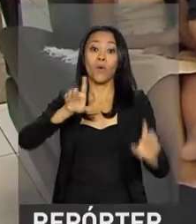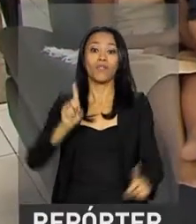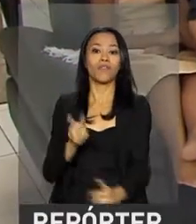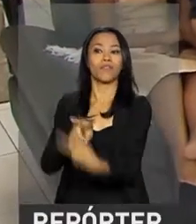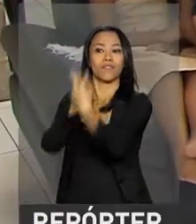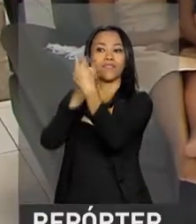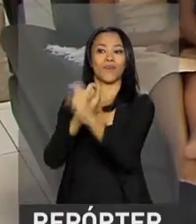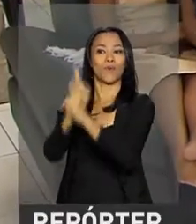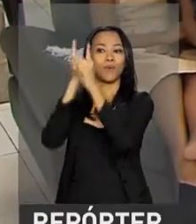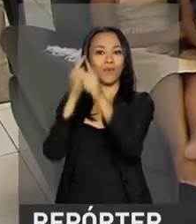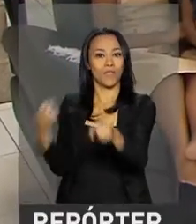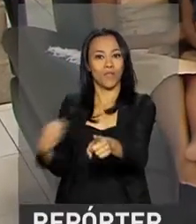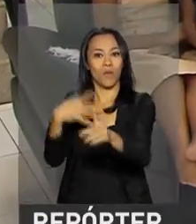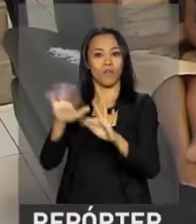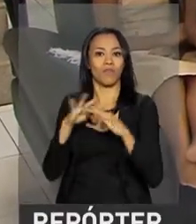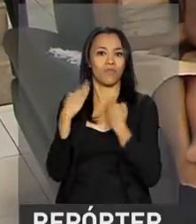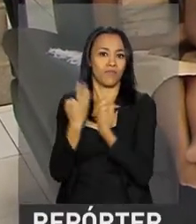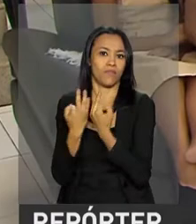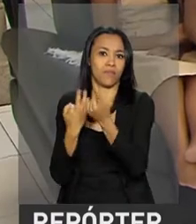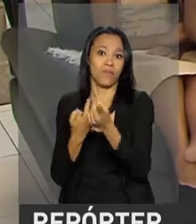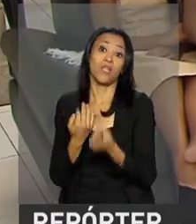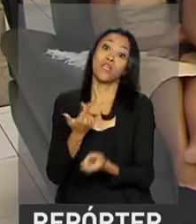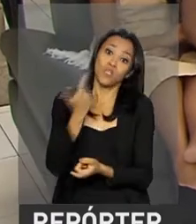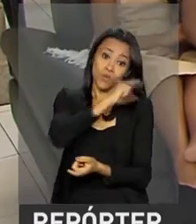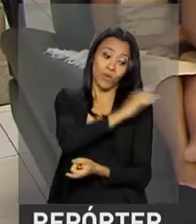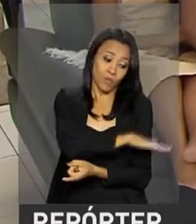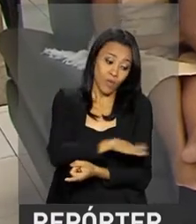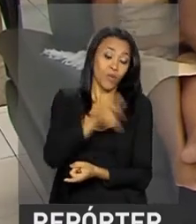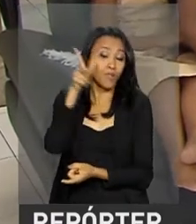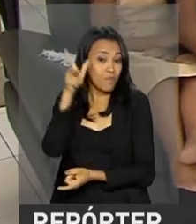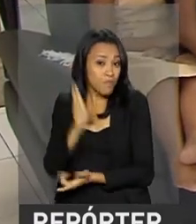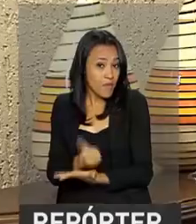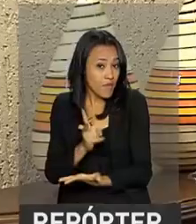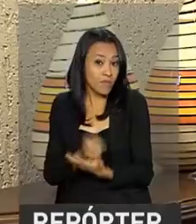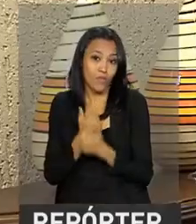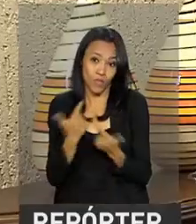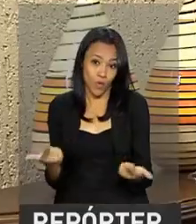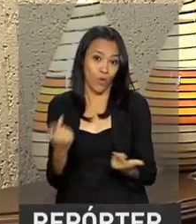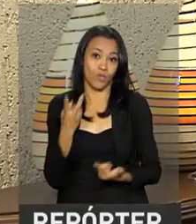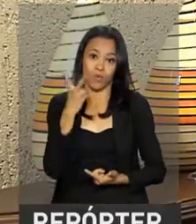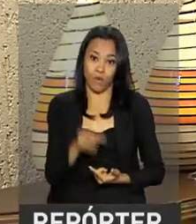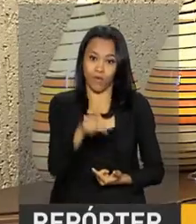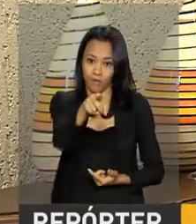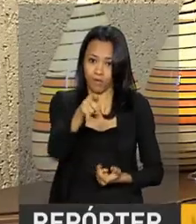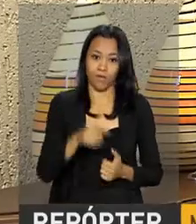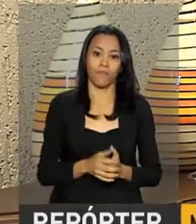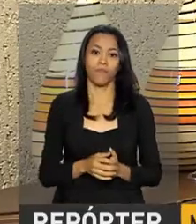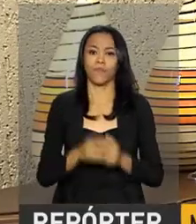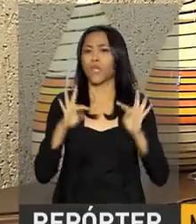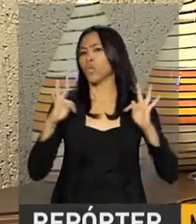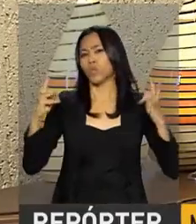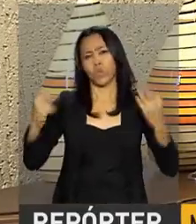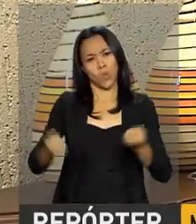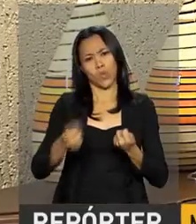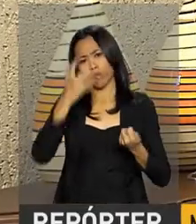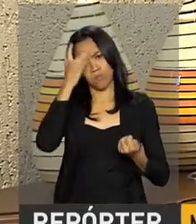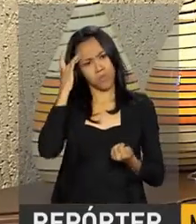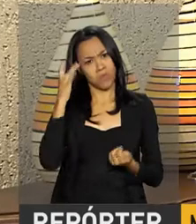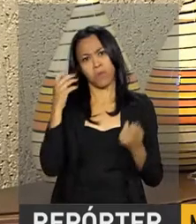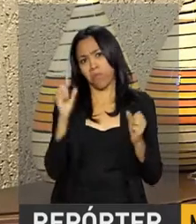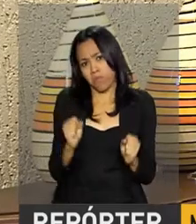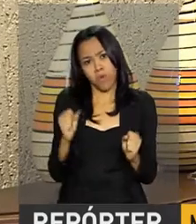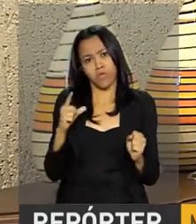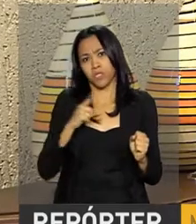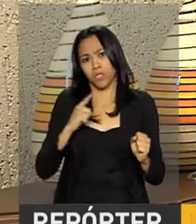osmar e deseja que outros menores tenham a mesma sorte todo mundo pode ter o seu nome